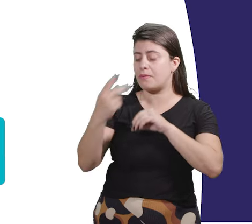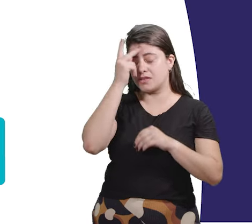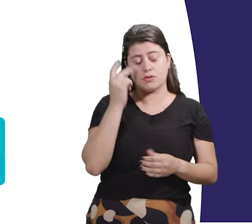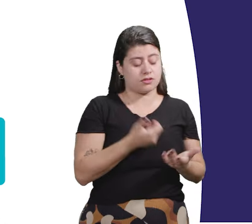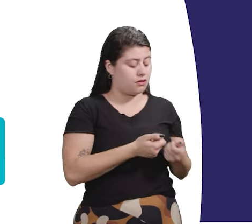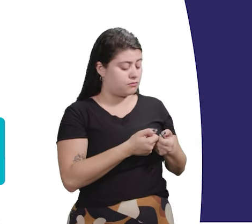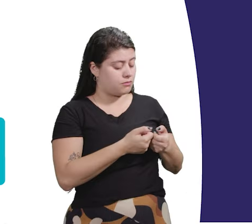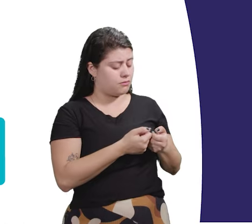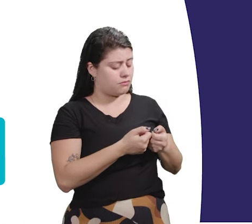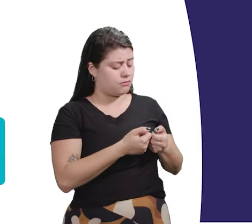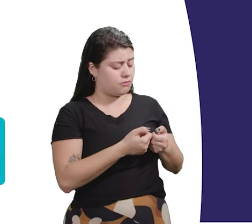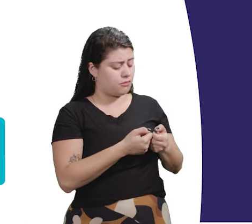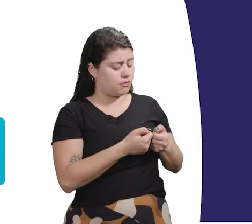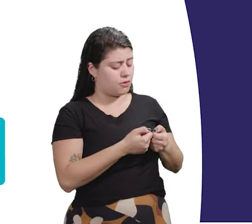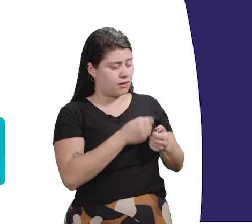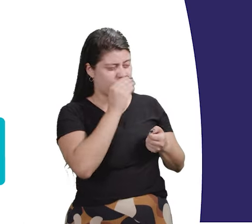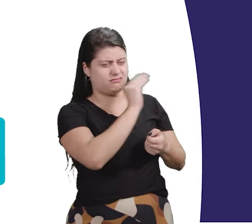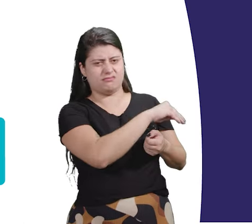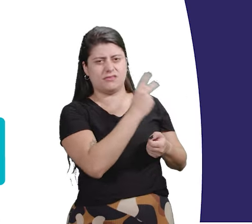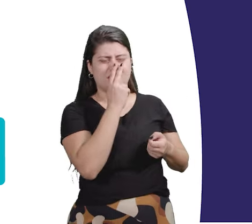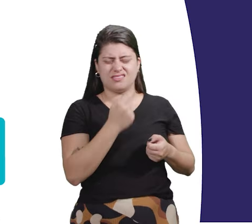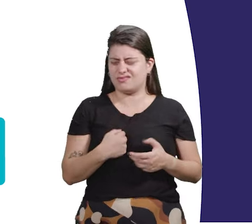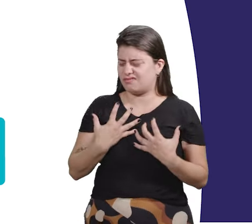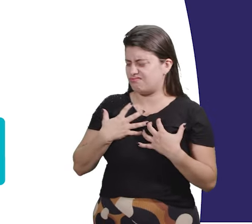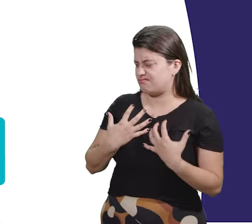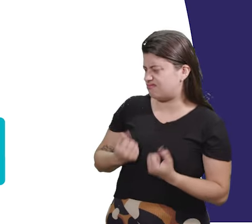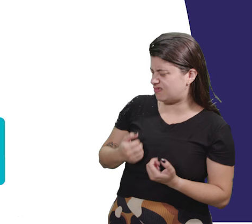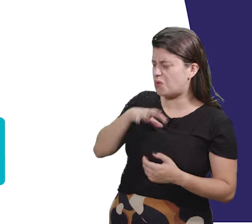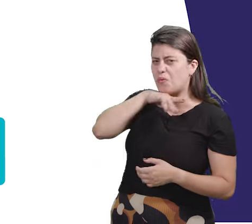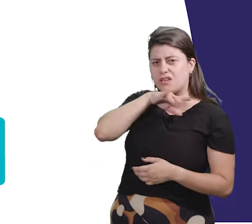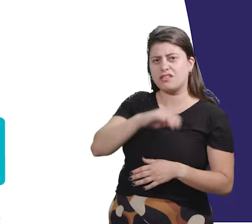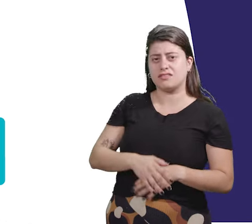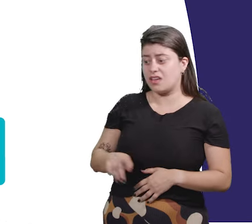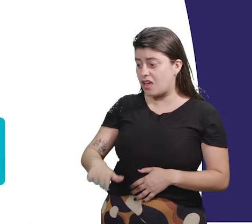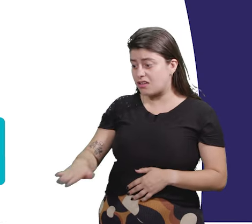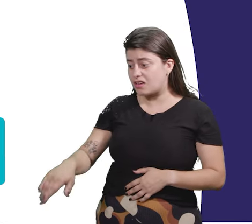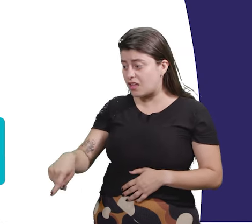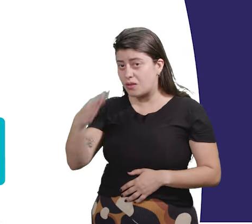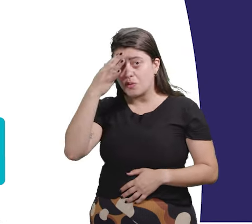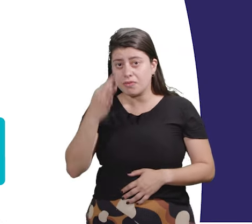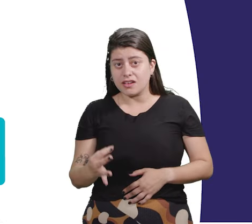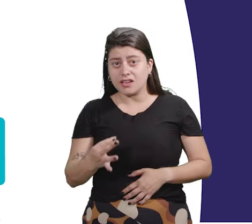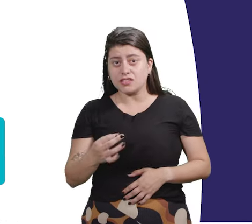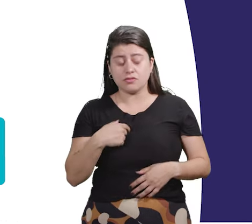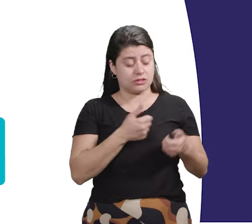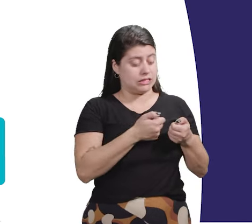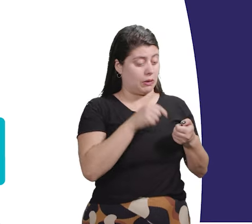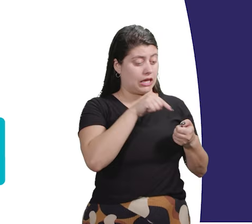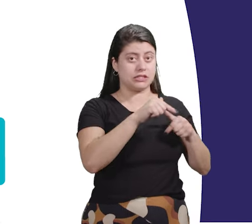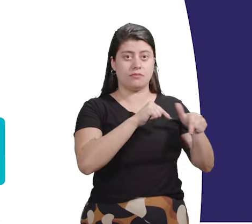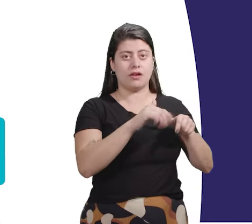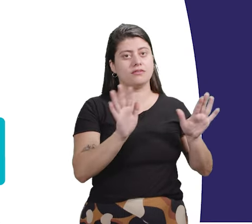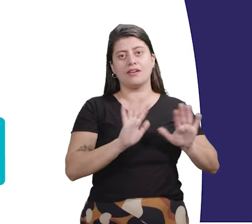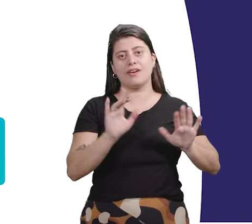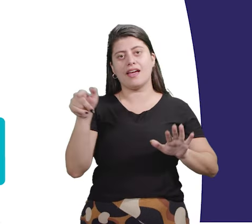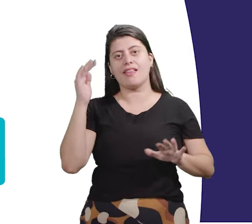é desconfortável, ruim. E a criança, ela não compreende que às vezes é algo de trabalho, é algo importante que você está olhando no celular.